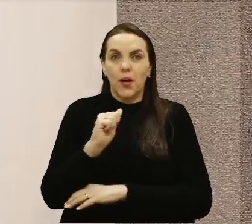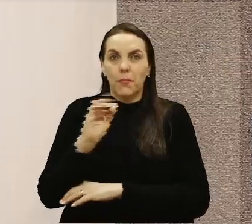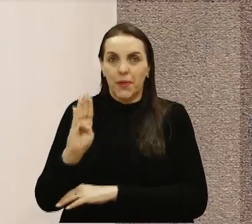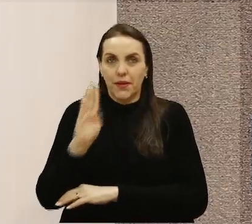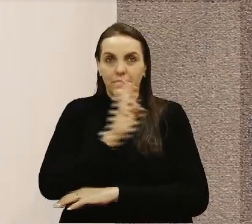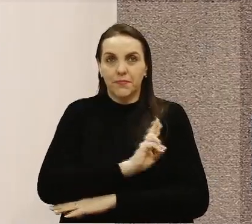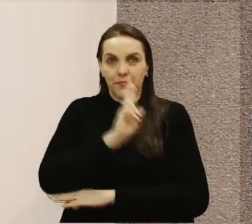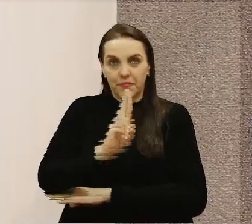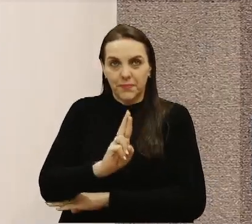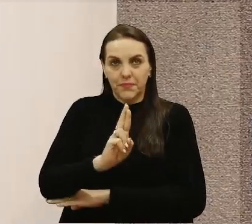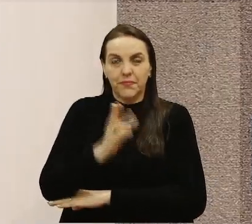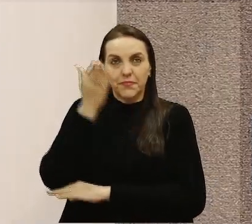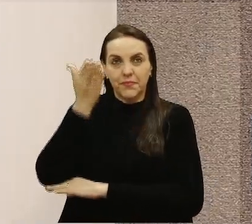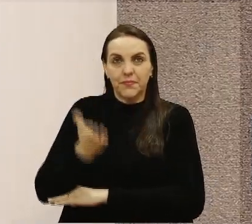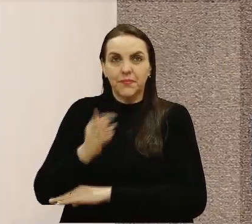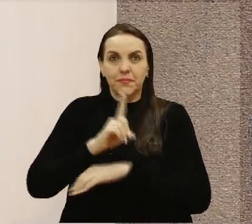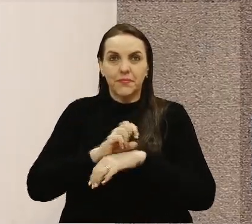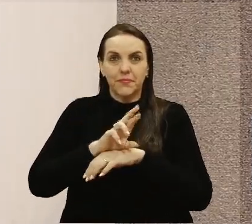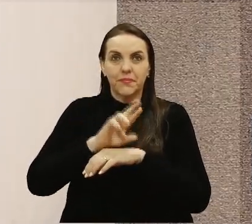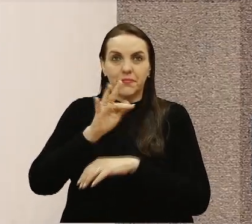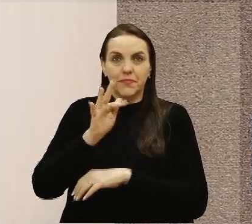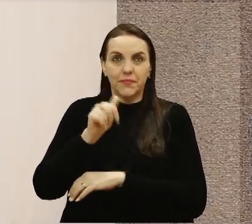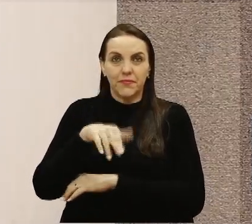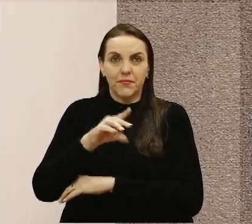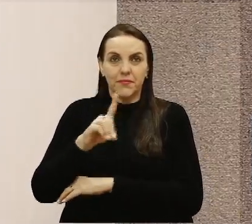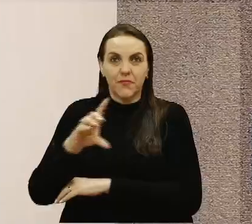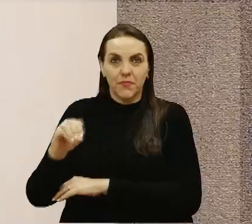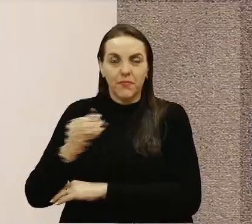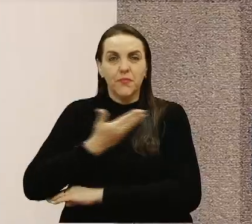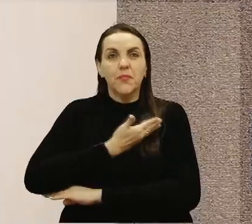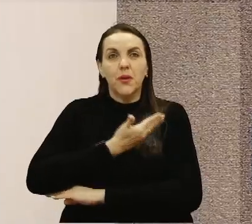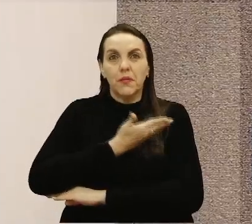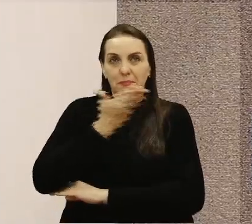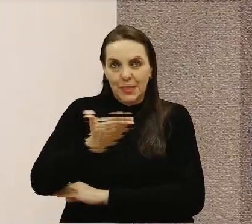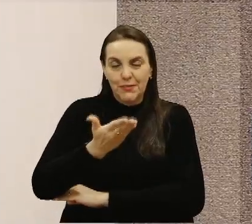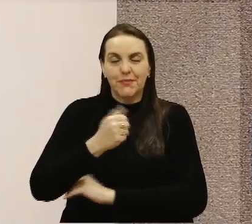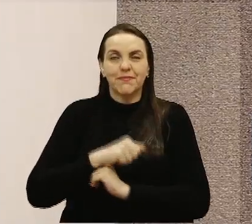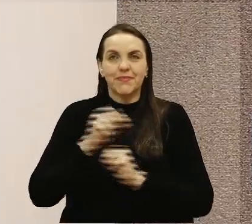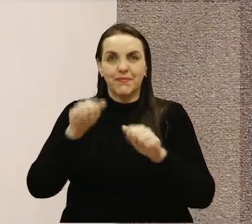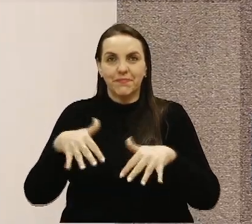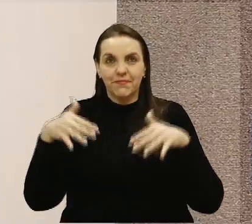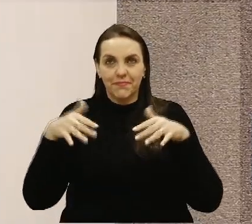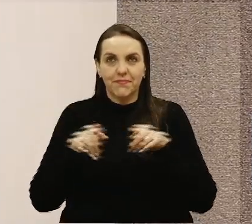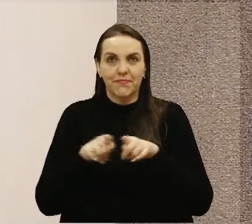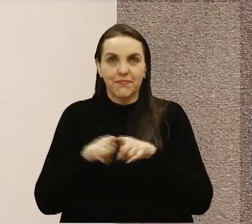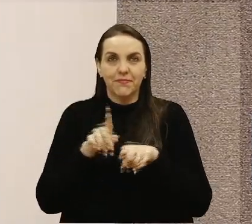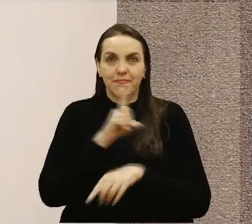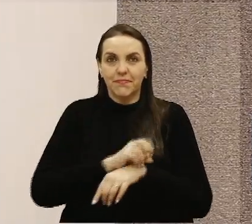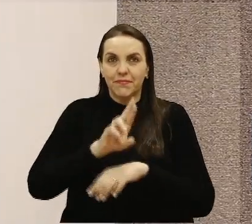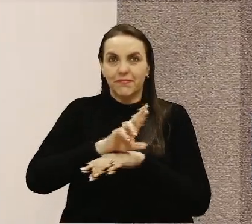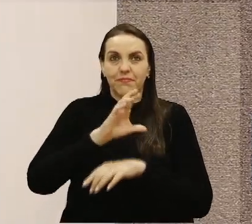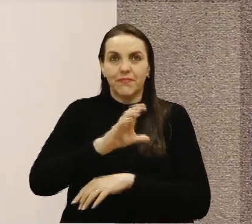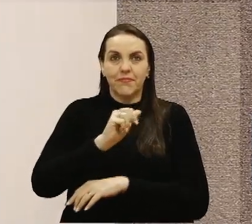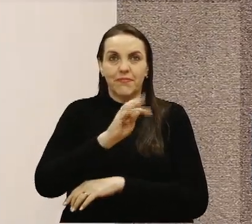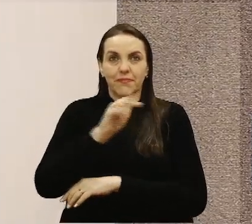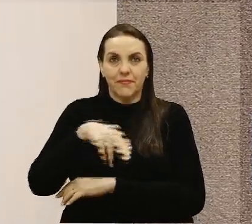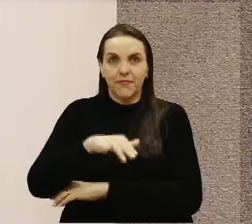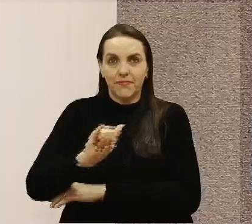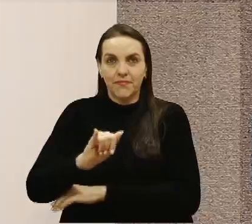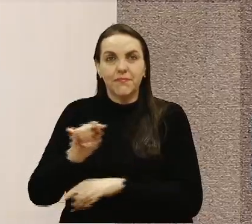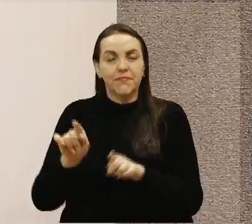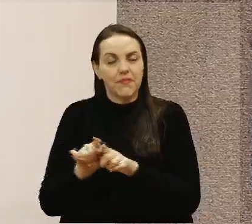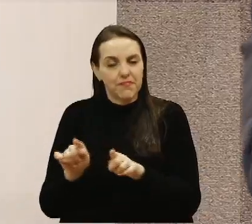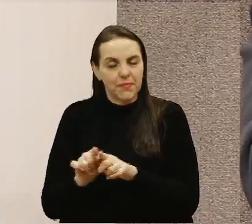representada na pessoa do Dr. Fernando Dotti Ferreira, meu amigo, que está aqui conosco no plenário. E o Dr. Catani também, companheiro, esses dias esteve conosco lá